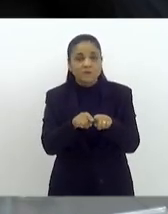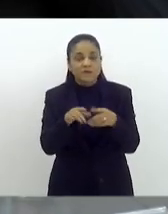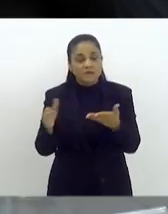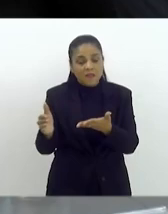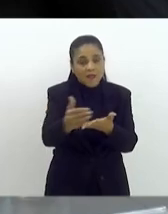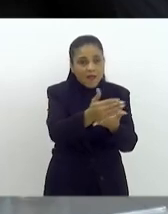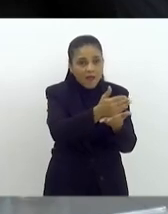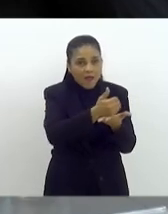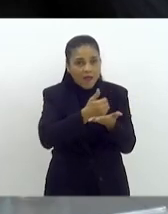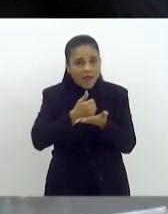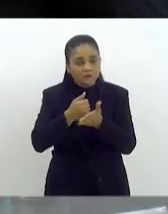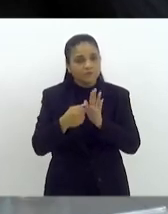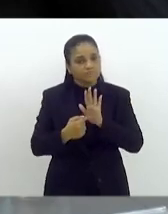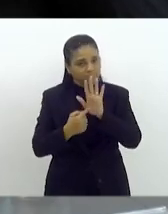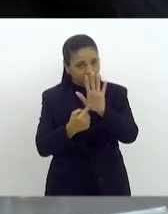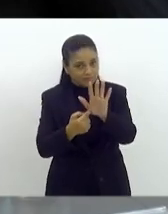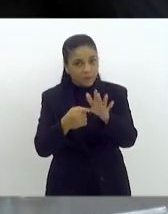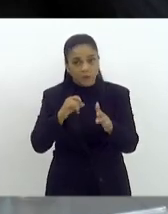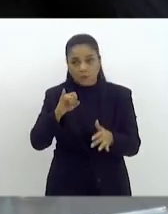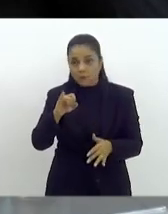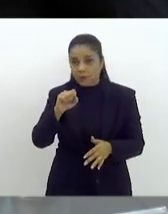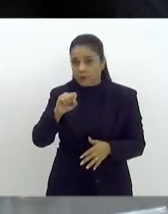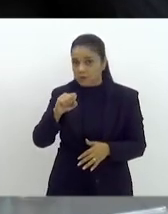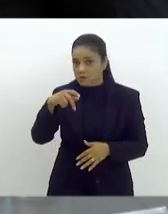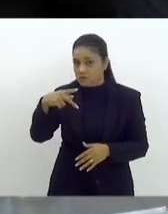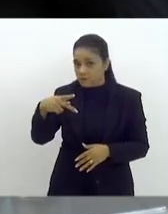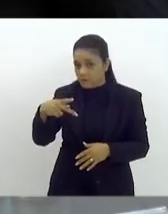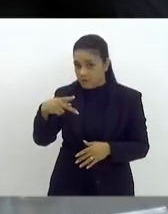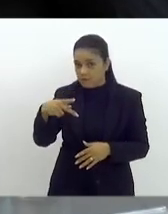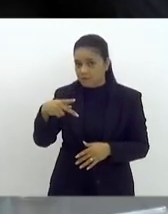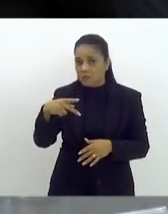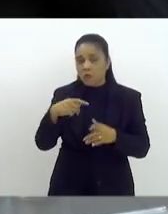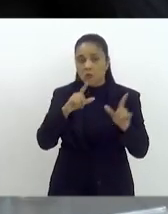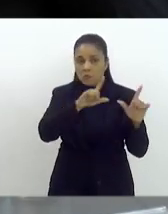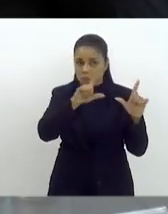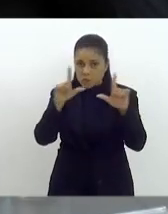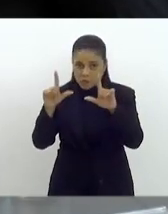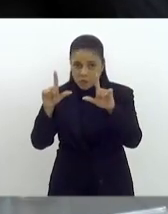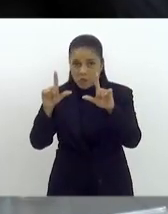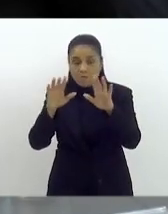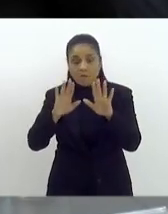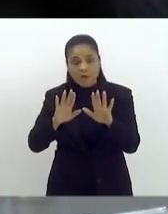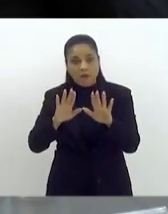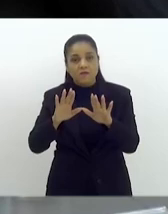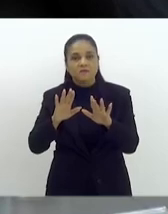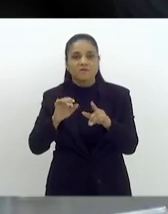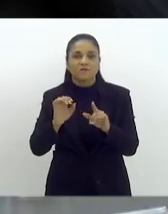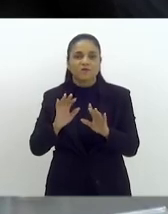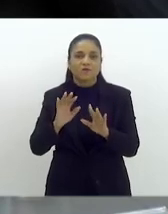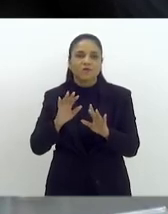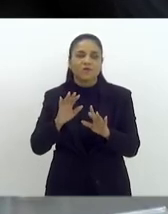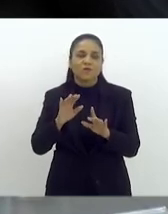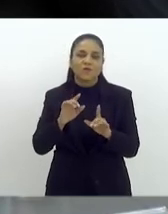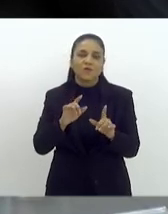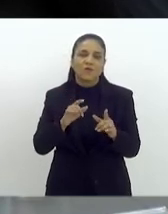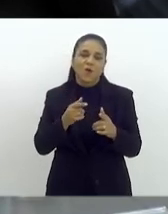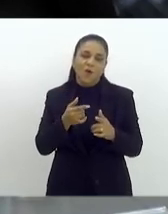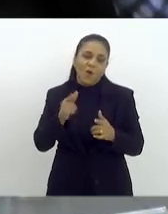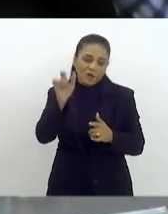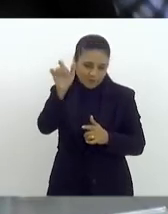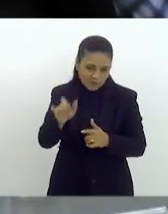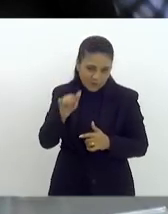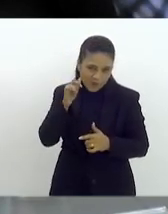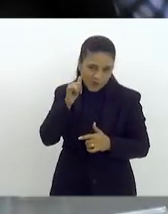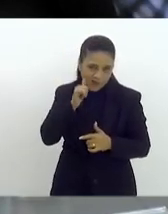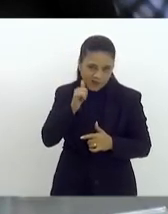dados que serão expostos pelo izpa até havia trazendo uma apresentação mas eu vou deixar para quem tem maior propriedade para falar sobre o ponto